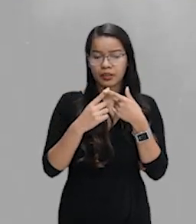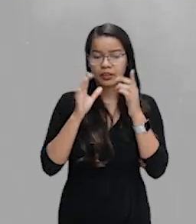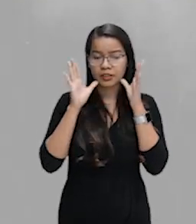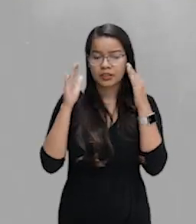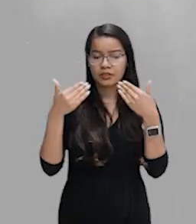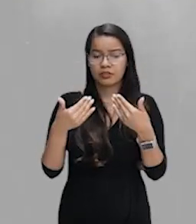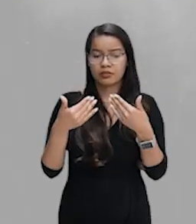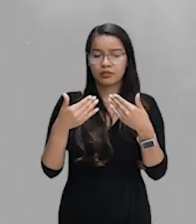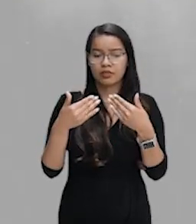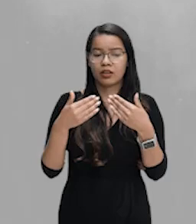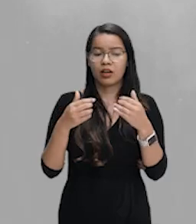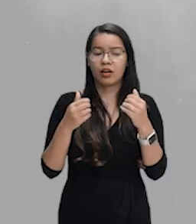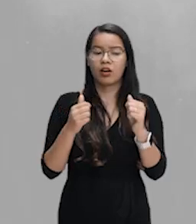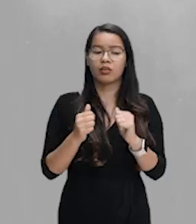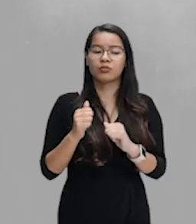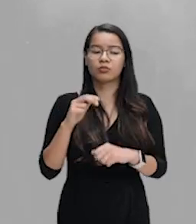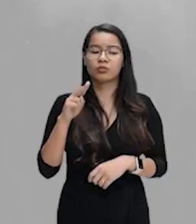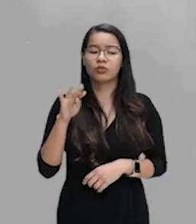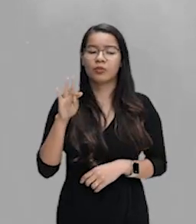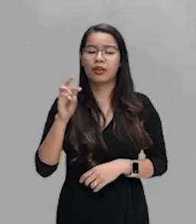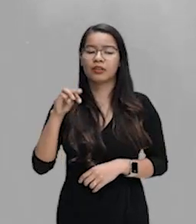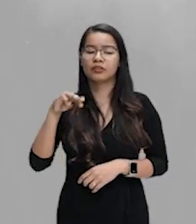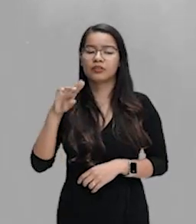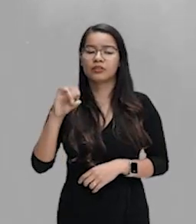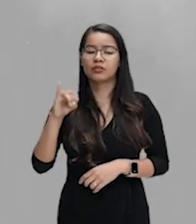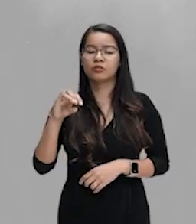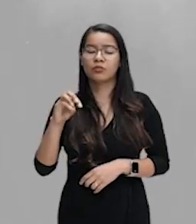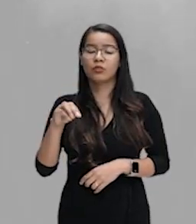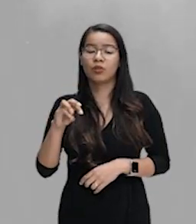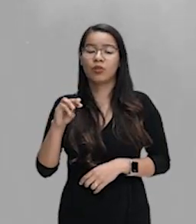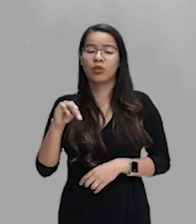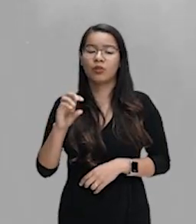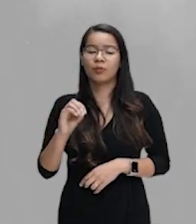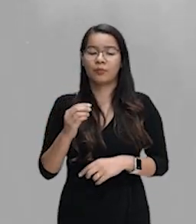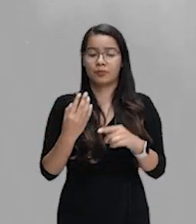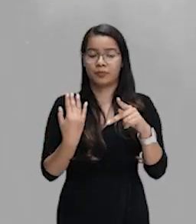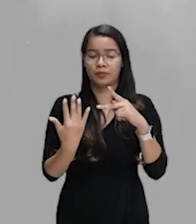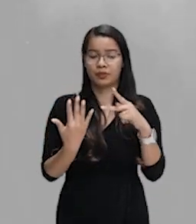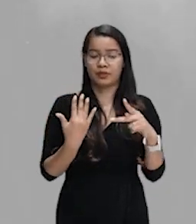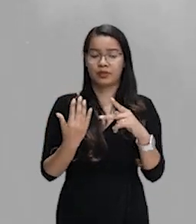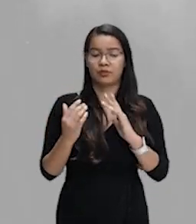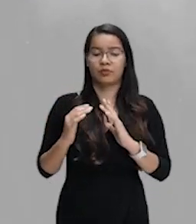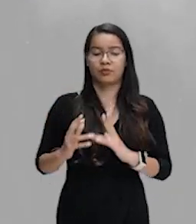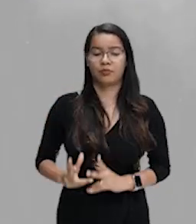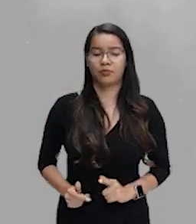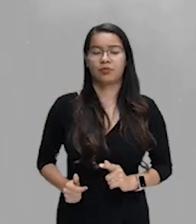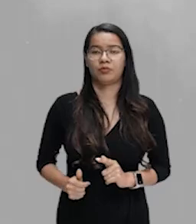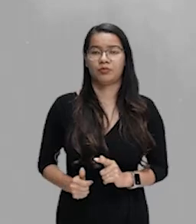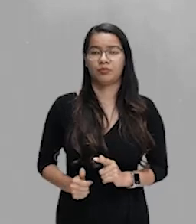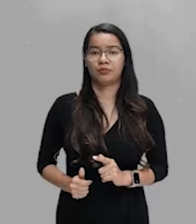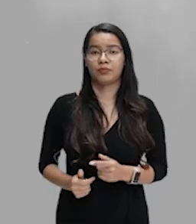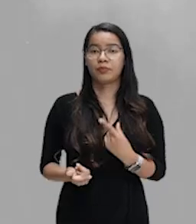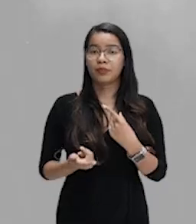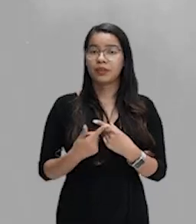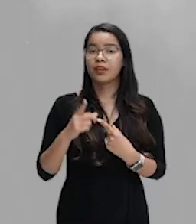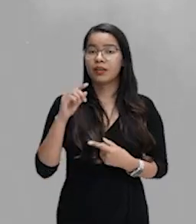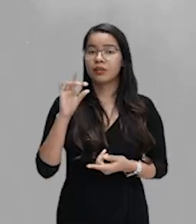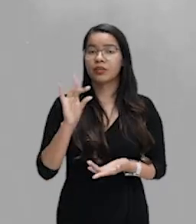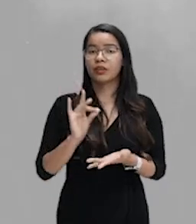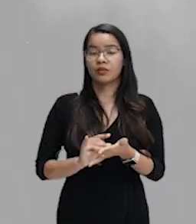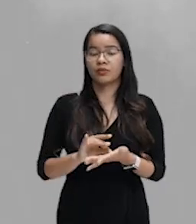automatismo psíquico puro, porque ele trabalha nesse conceito. E essa escrita automática experimental é o que realmente o